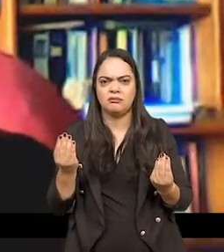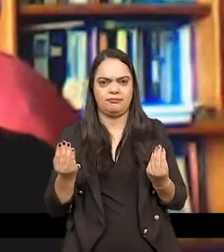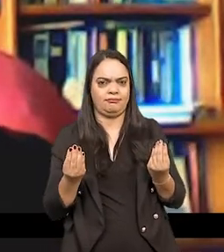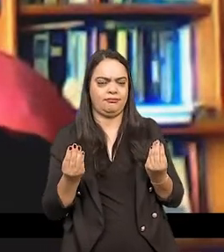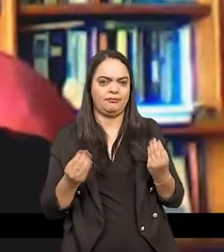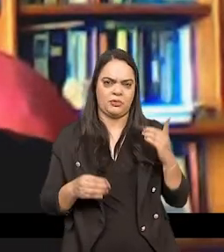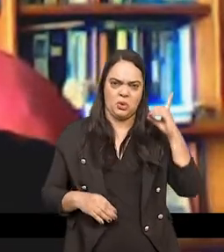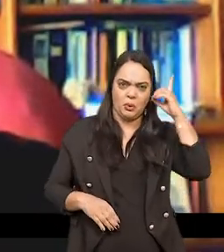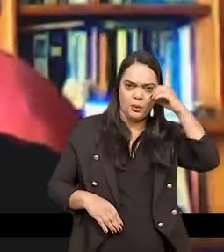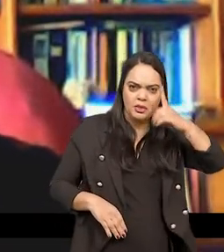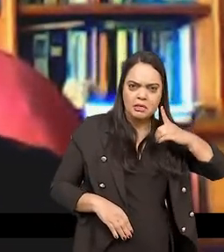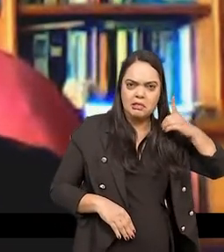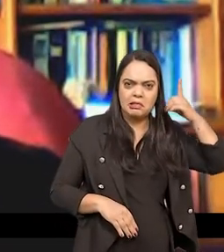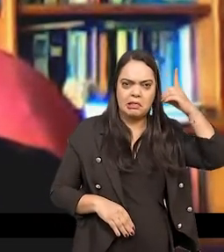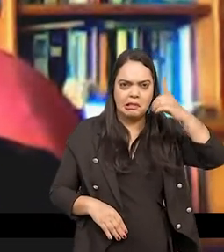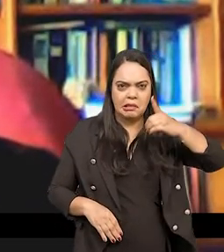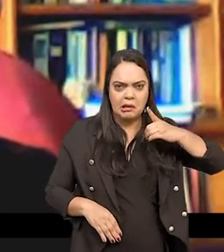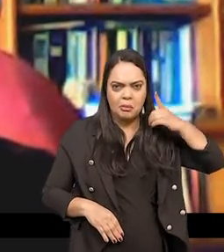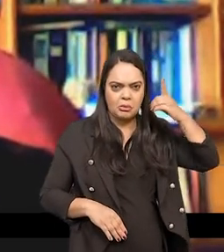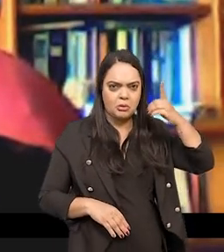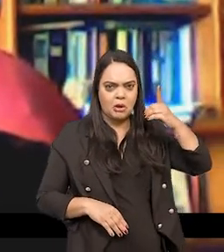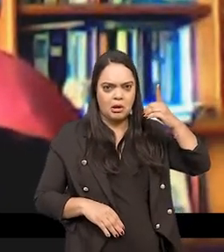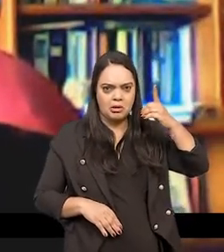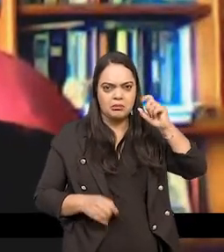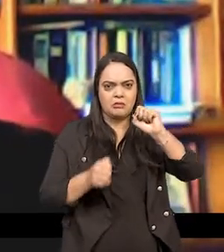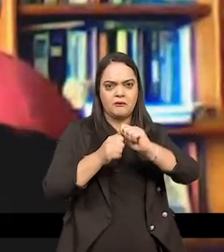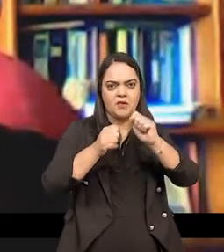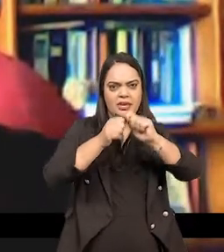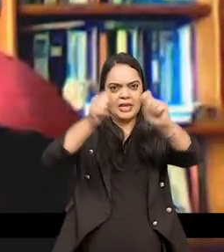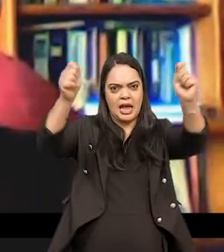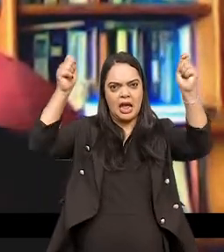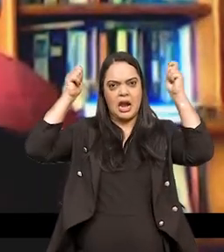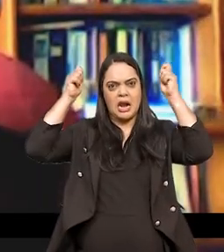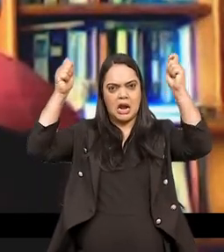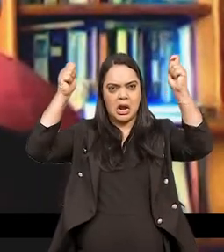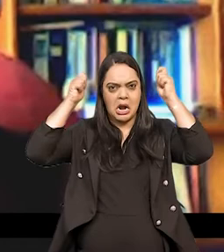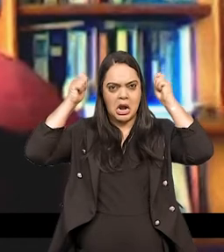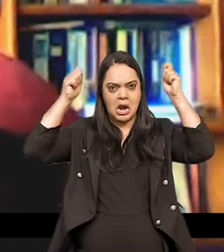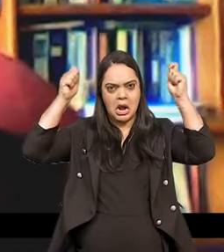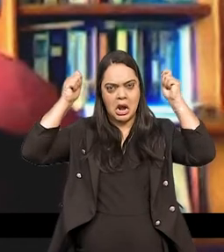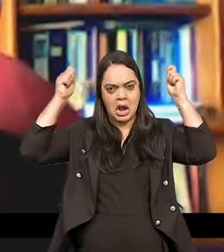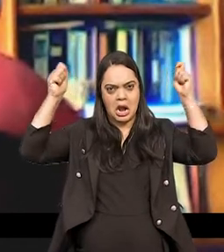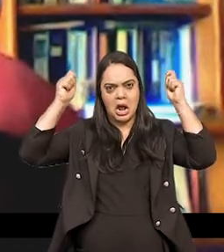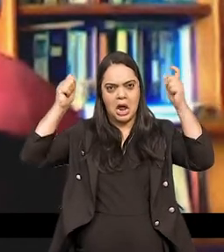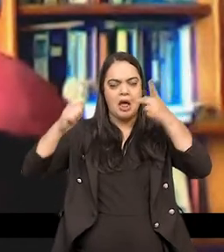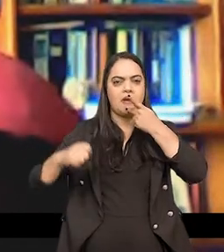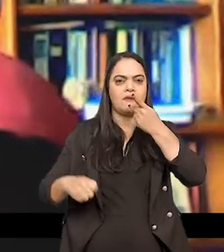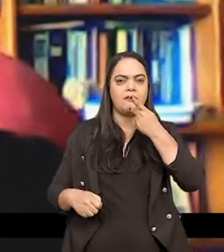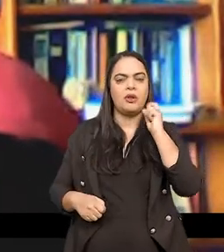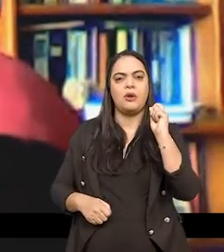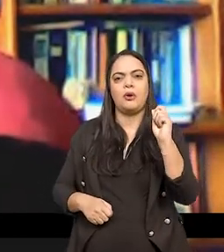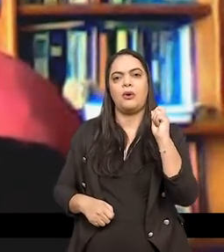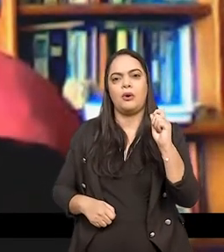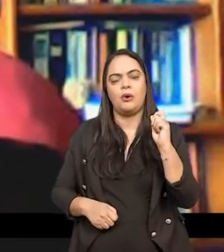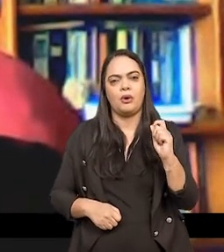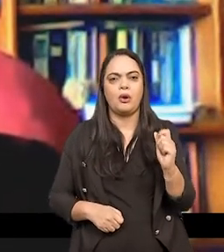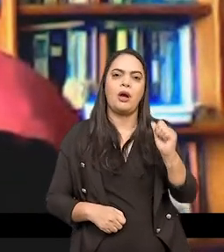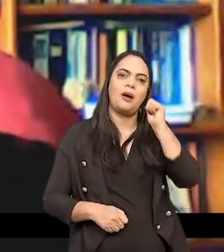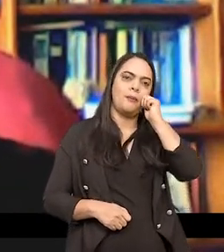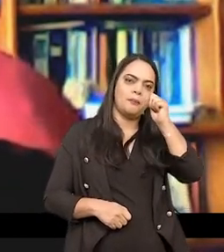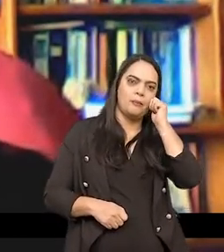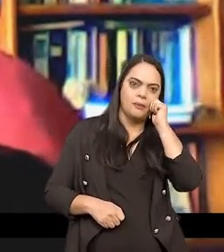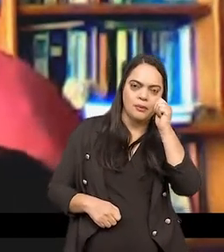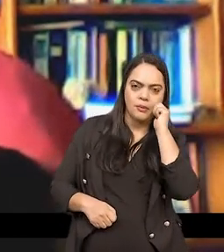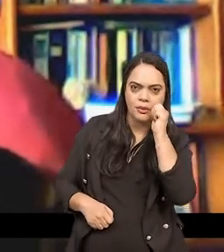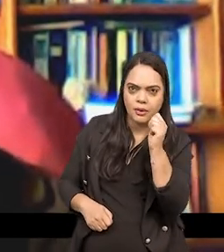deputado vai lá e busca um cartaz, onde diz tamanho mínimo, médio e máximo, as mulheres possuem um